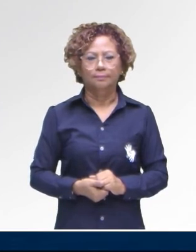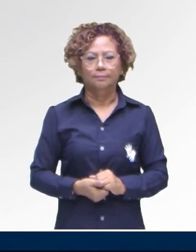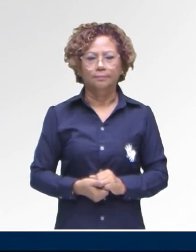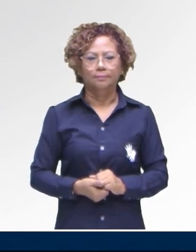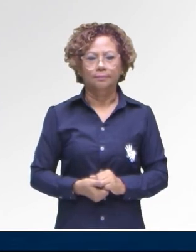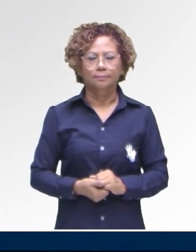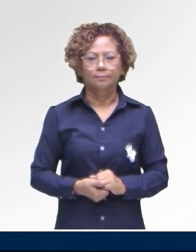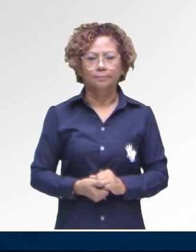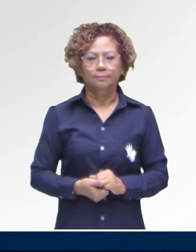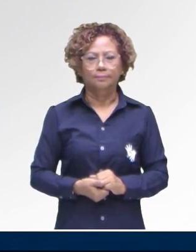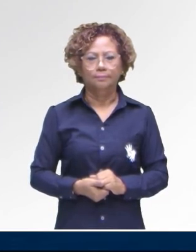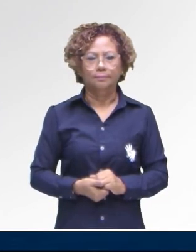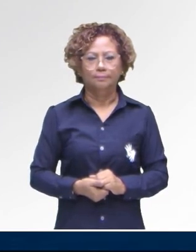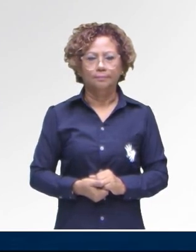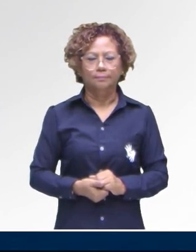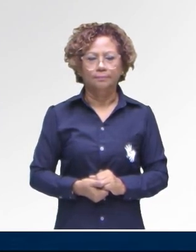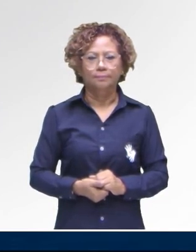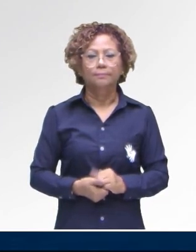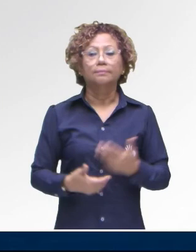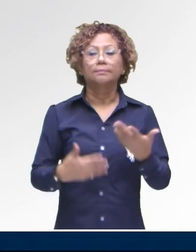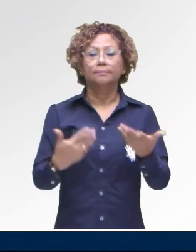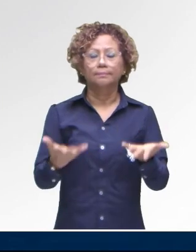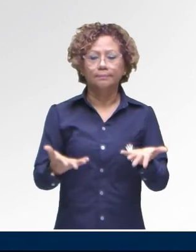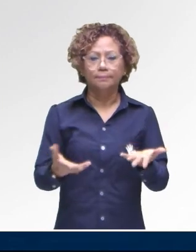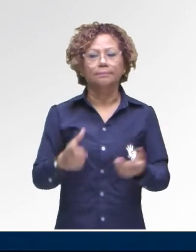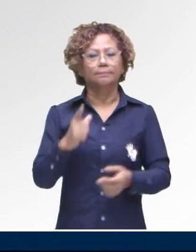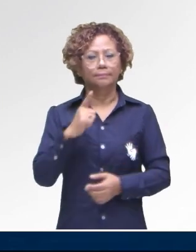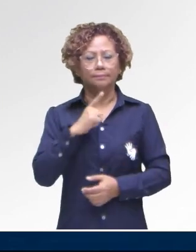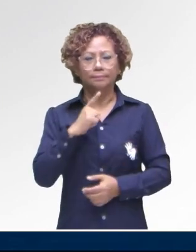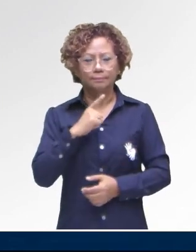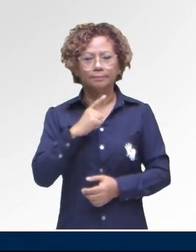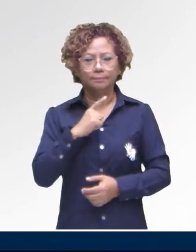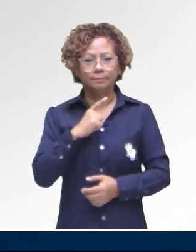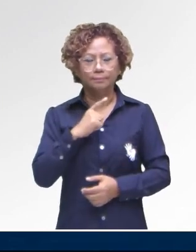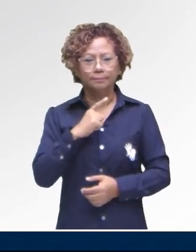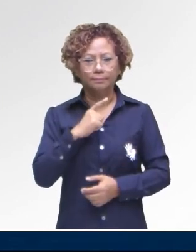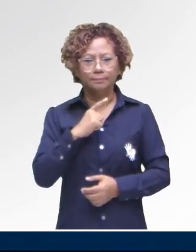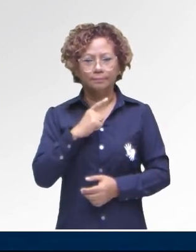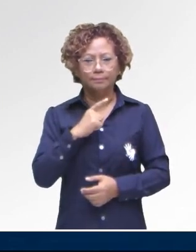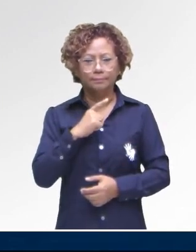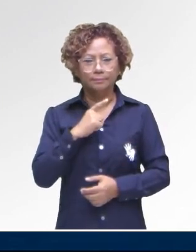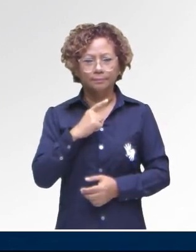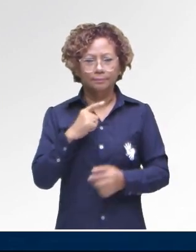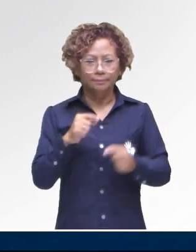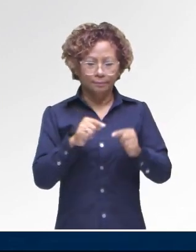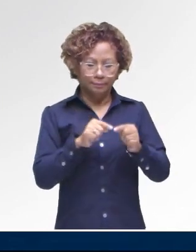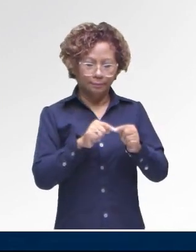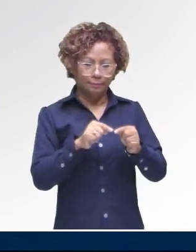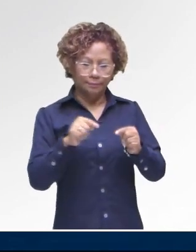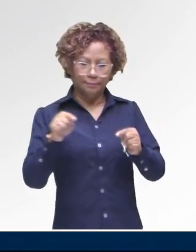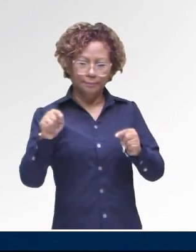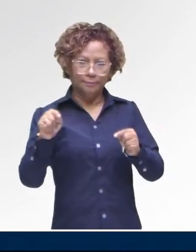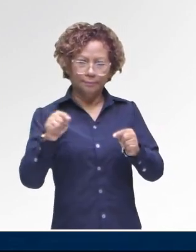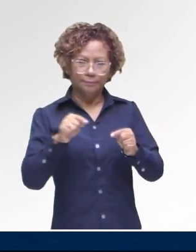letrinha aqui. E agora? Nós temos uma reta R, né? Com um ponto Q